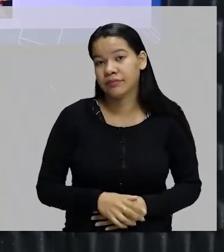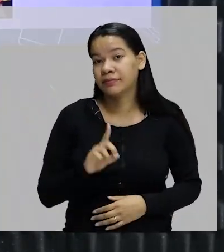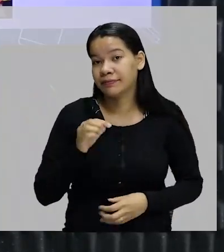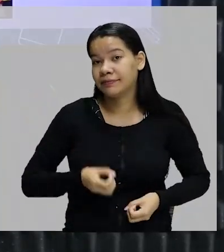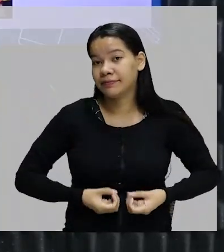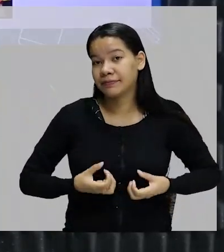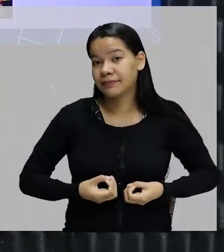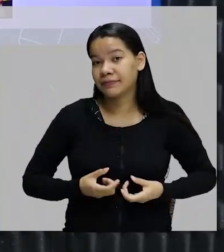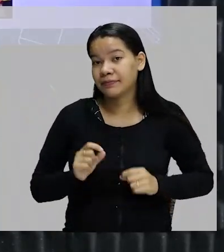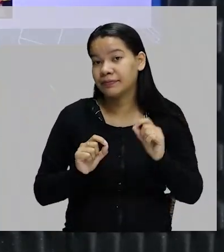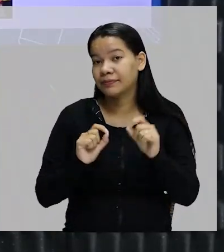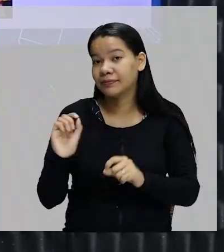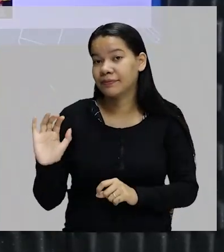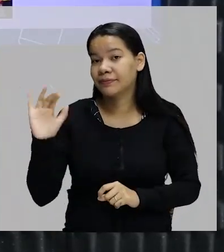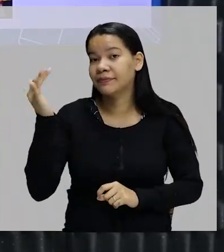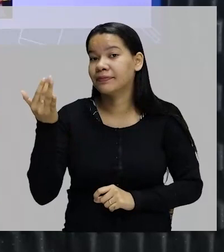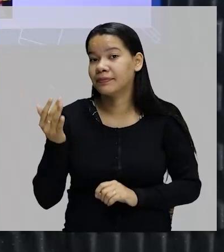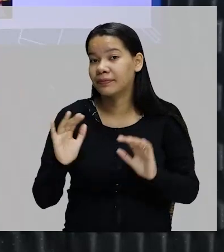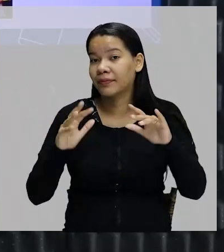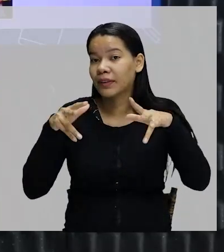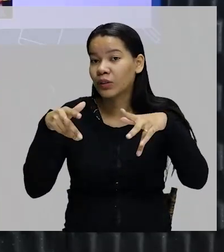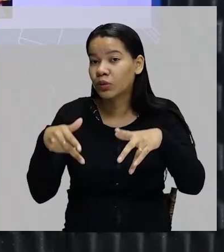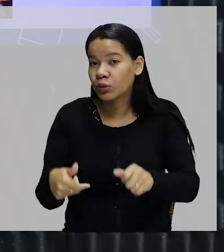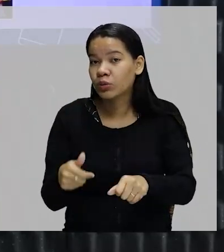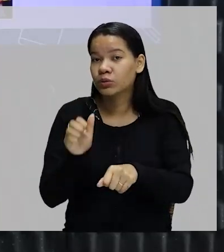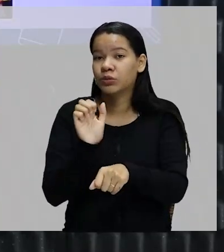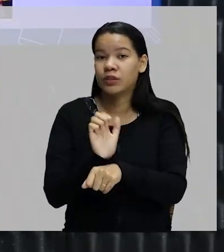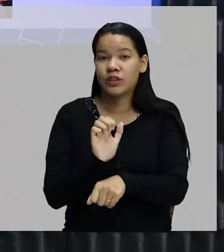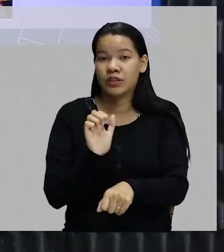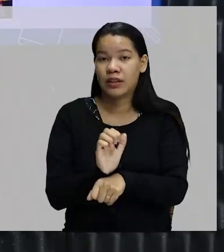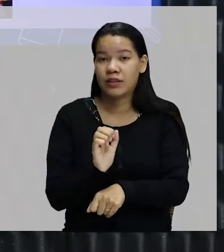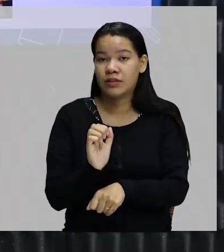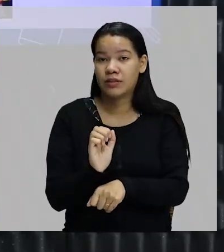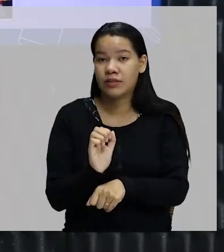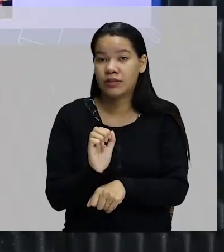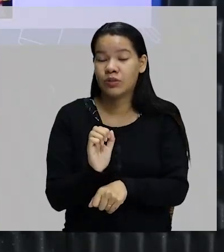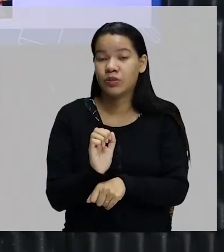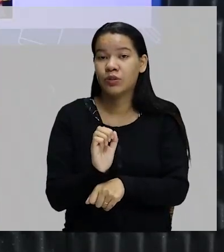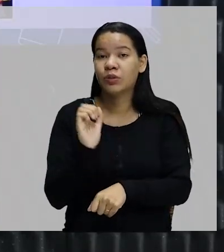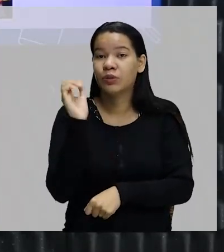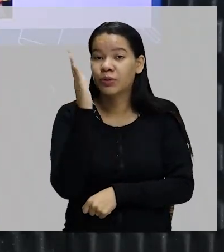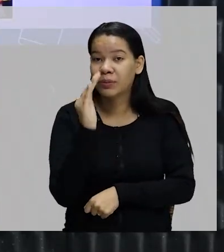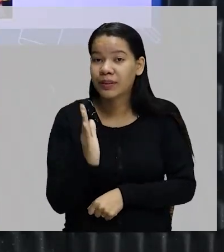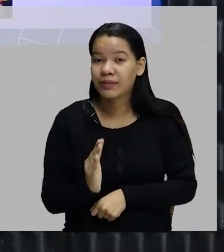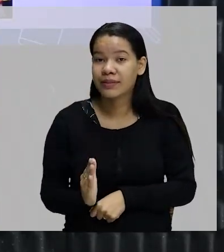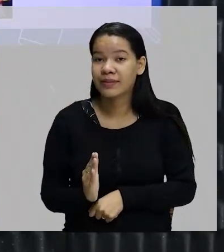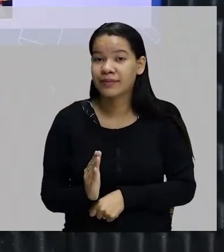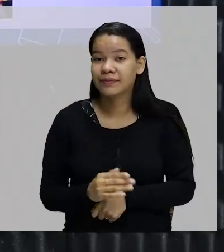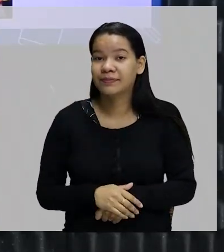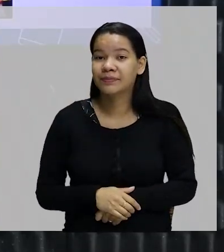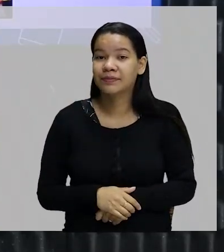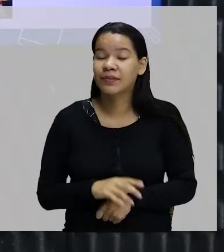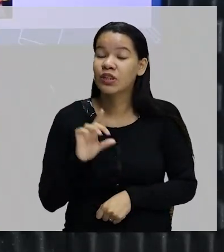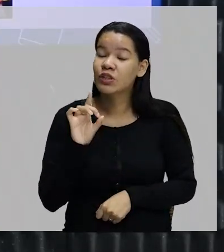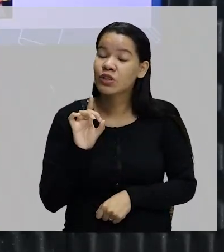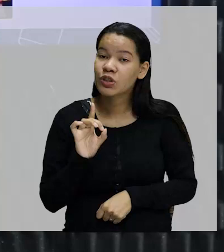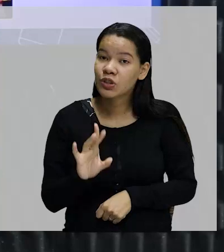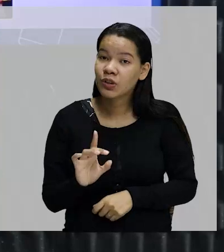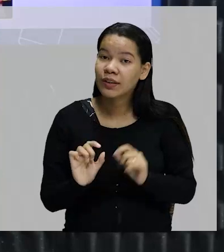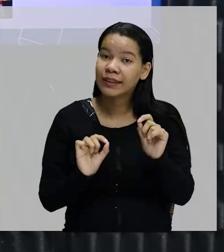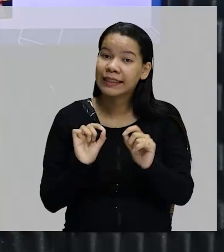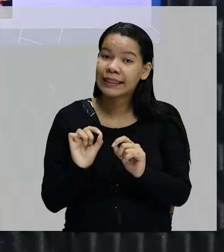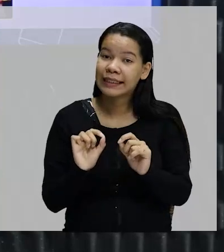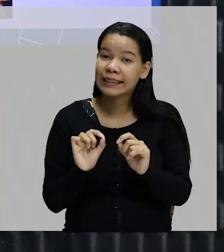que ela acontece em todos os estados do Maranhão, ou do Brasil. Só que existe